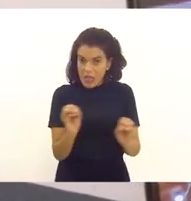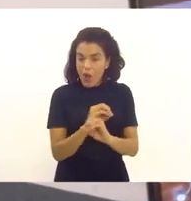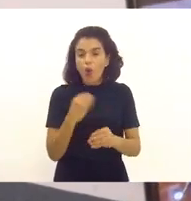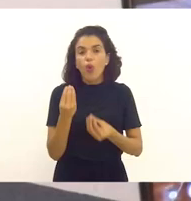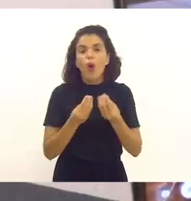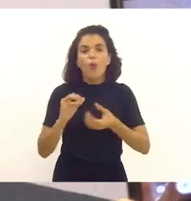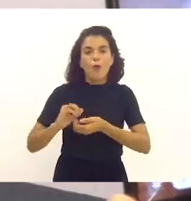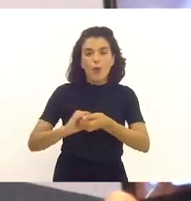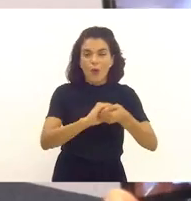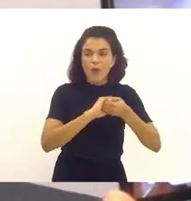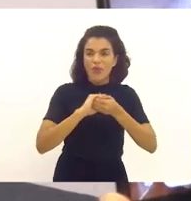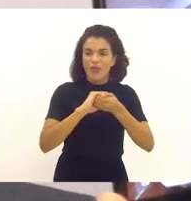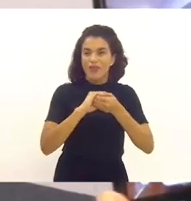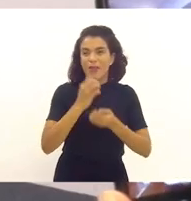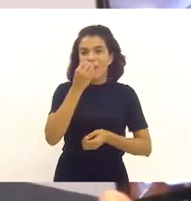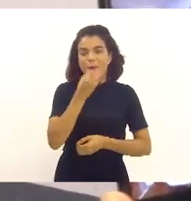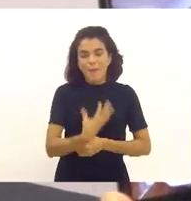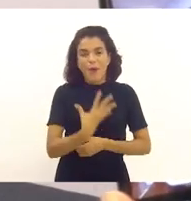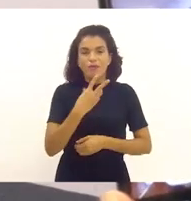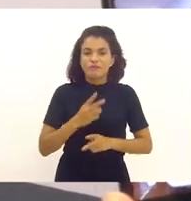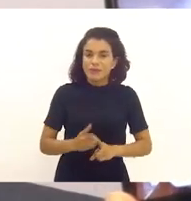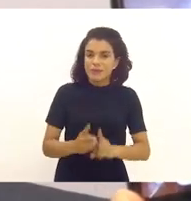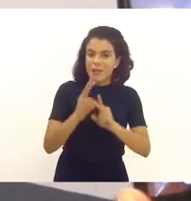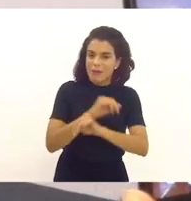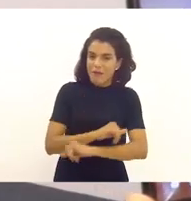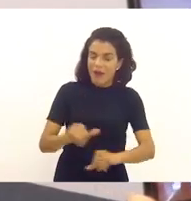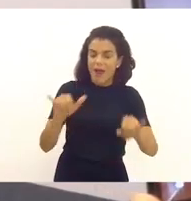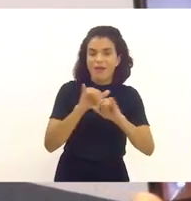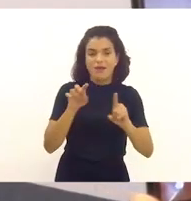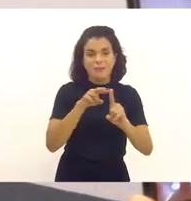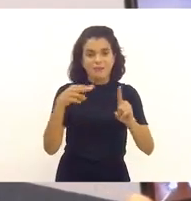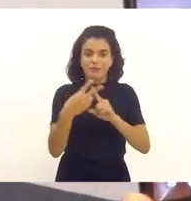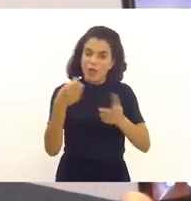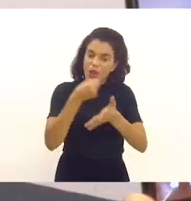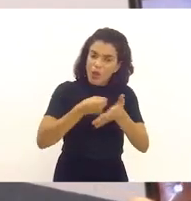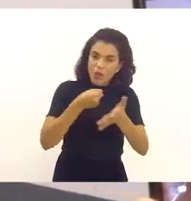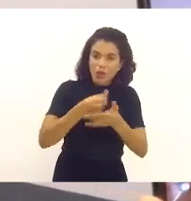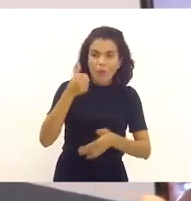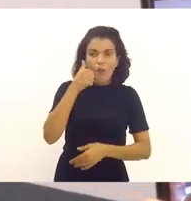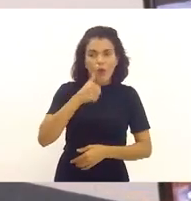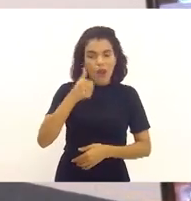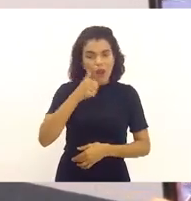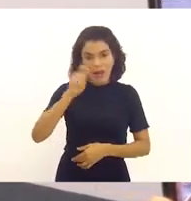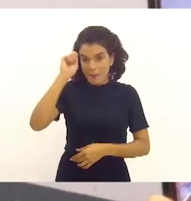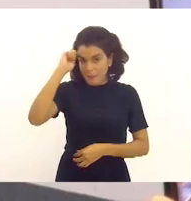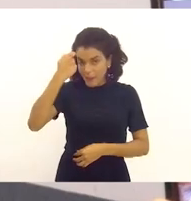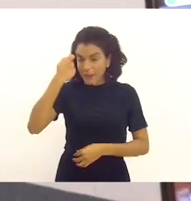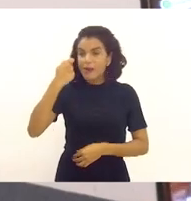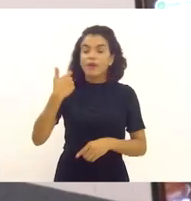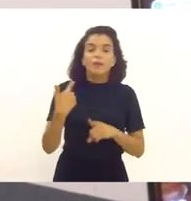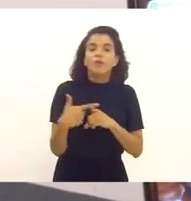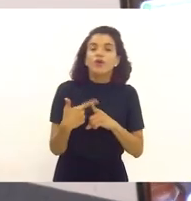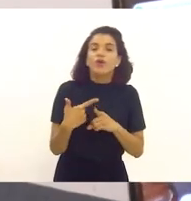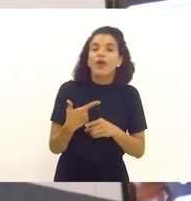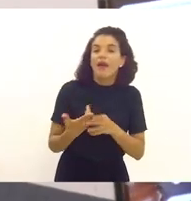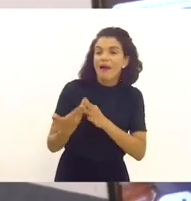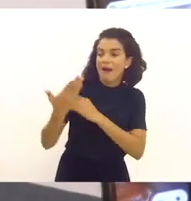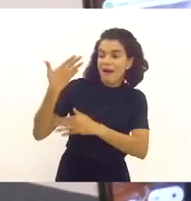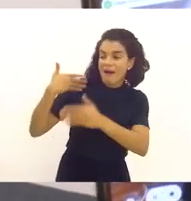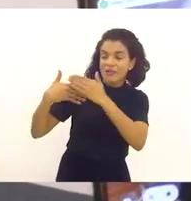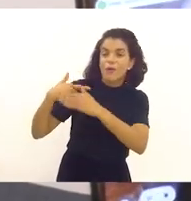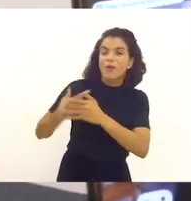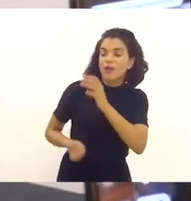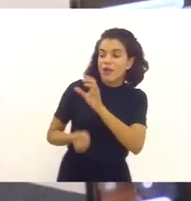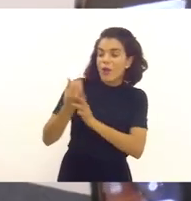juntas e Unidas e é muito bom a gente sempre ressaltar essa perspectiva de luta de mulheres de classe de mulheres pretas porque quando estavam surgindo nos